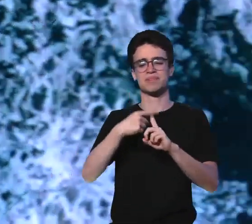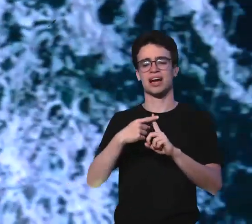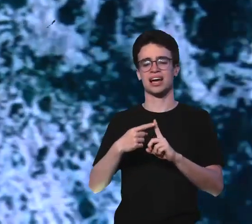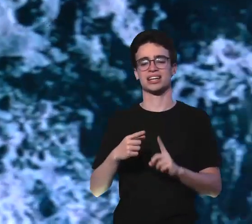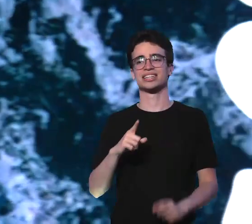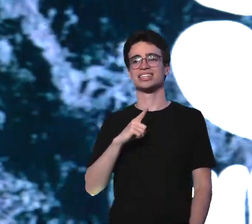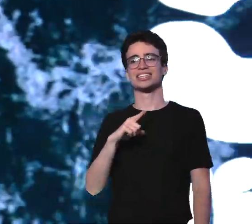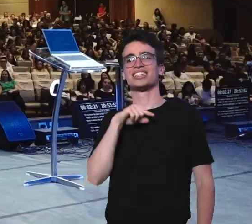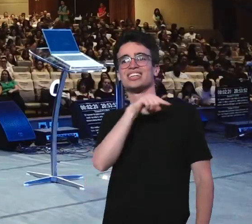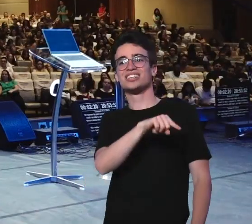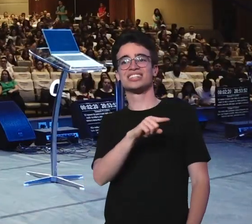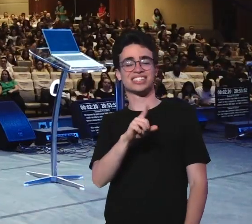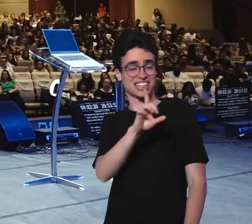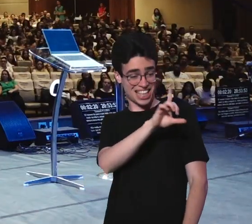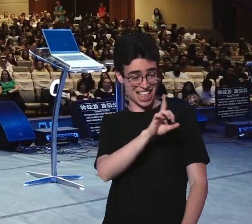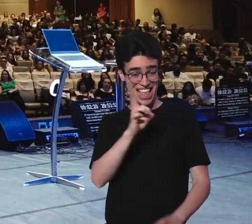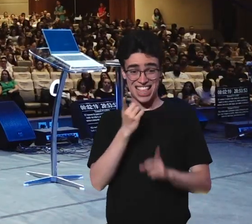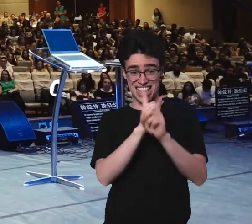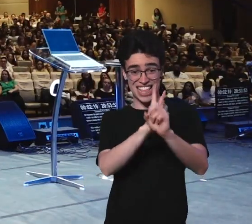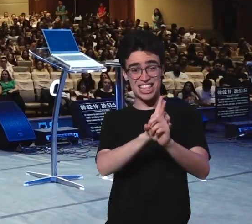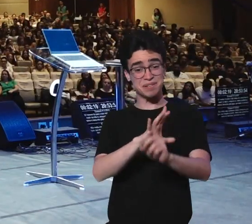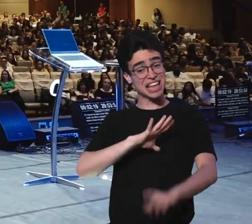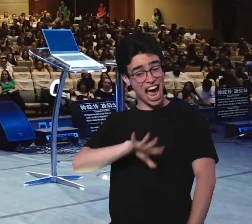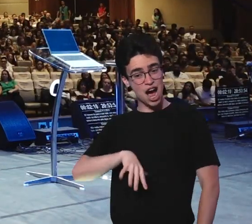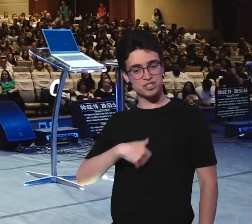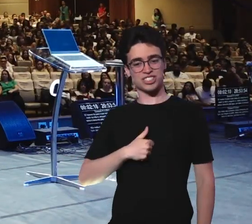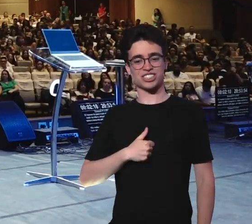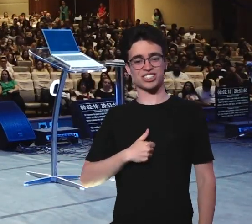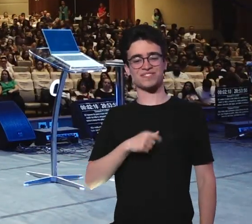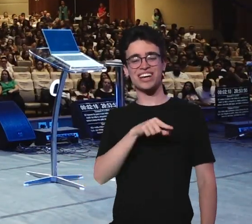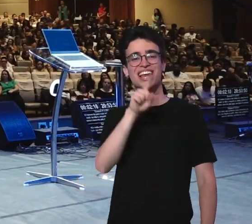tinha autoestima elevada, ele se chama de discípulo amado.